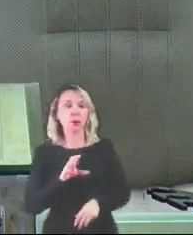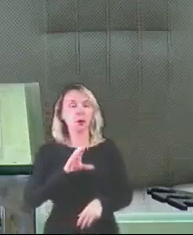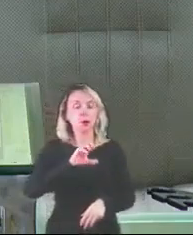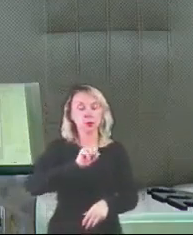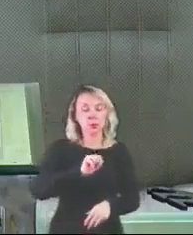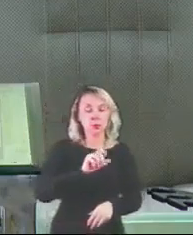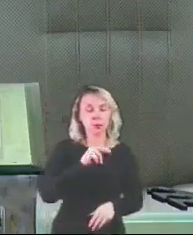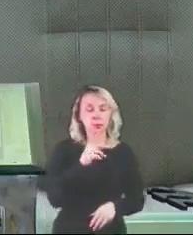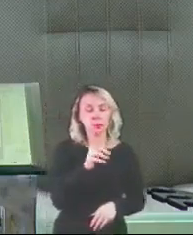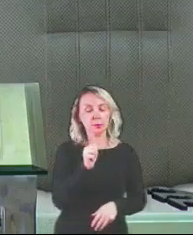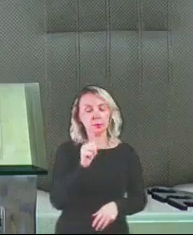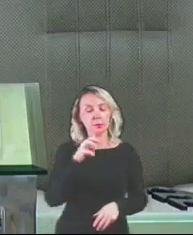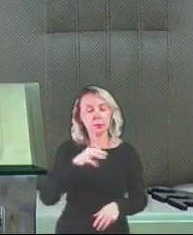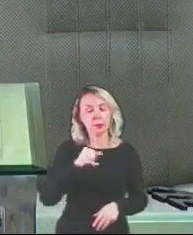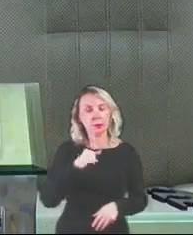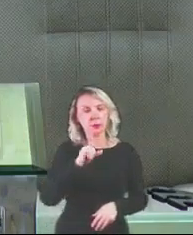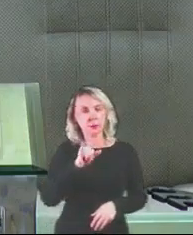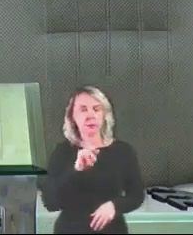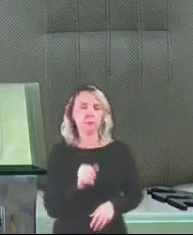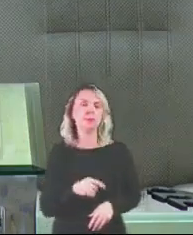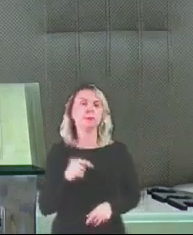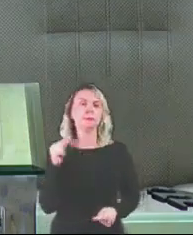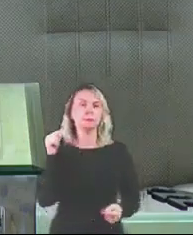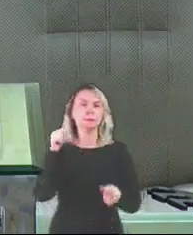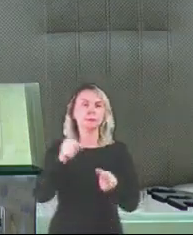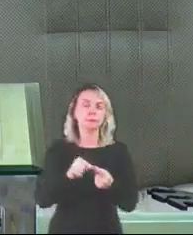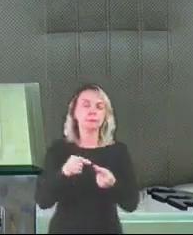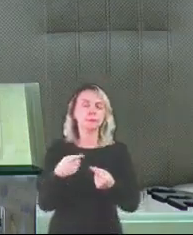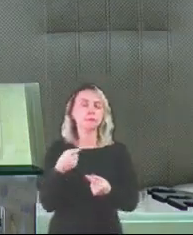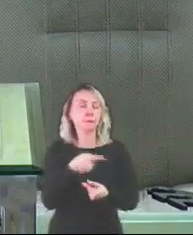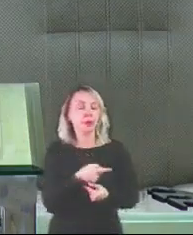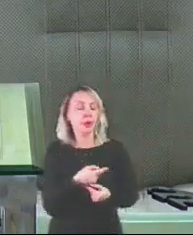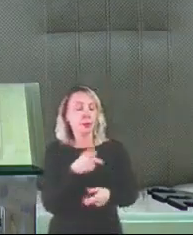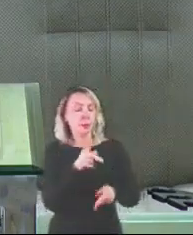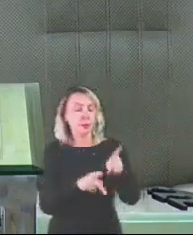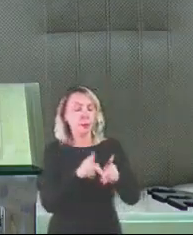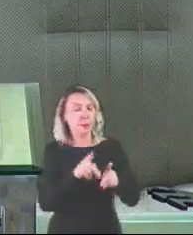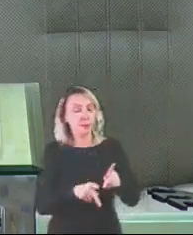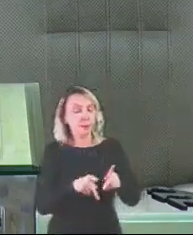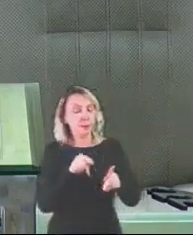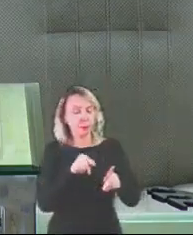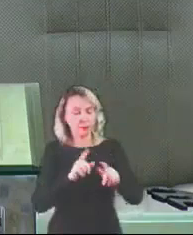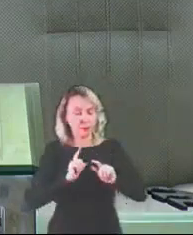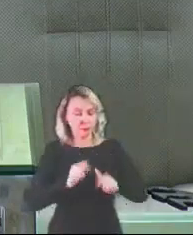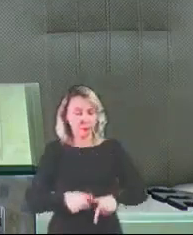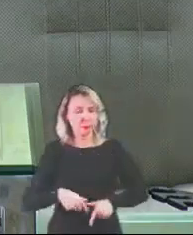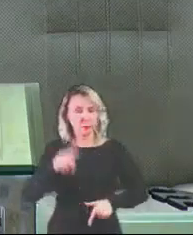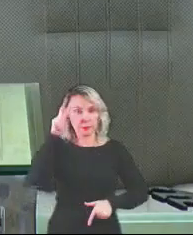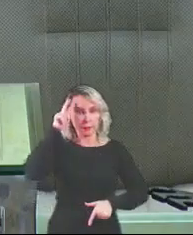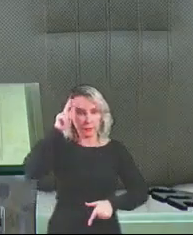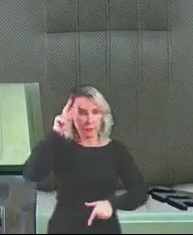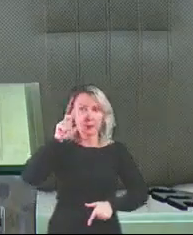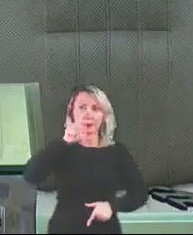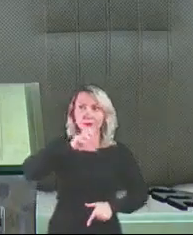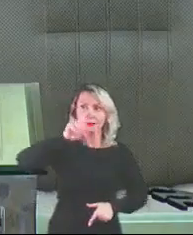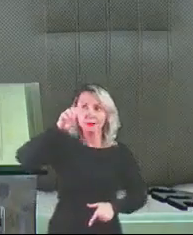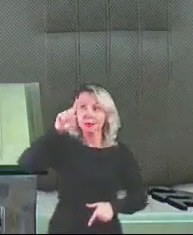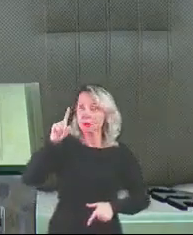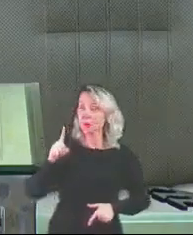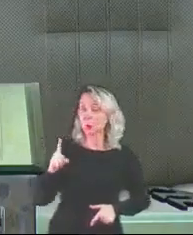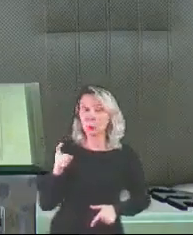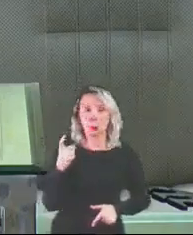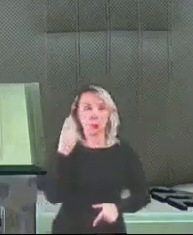Israel, para deixar na memória do povo de Deus que Deus é o único Senhor. E essa palavra